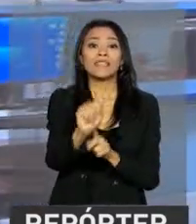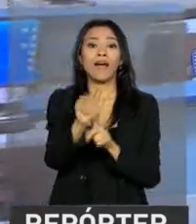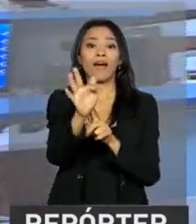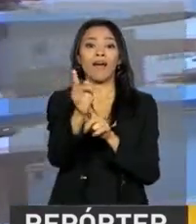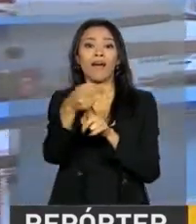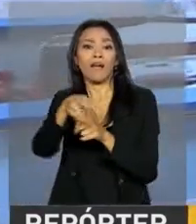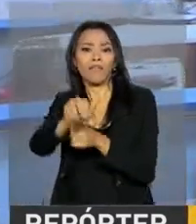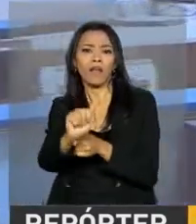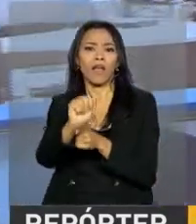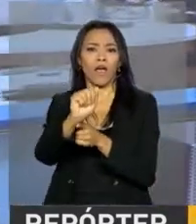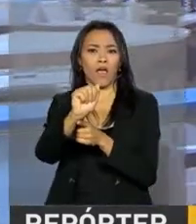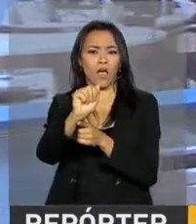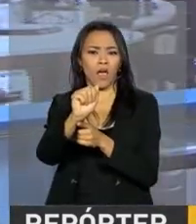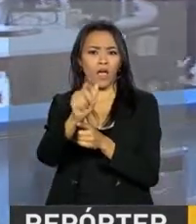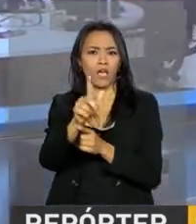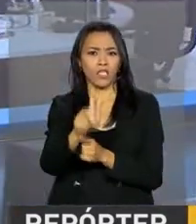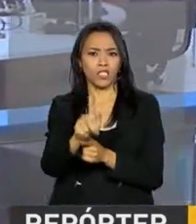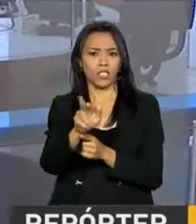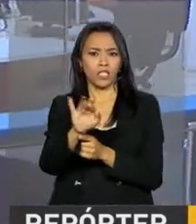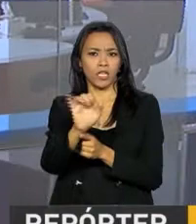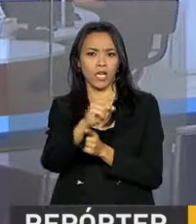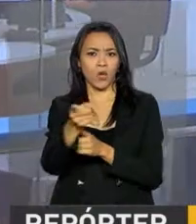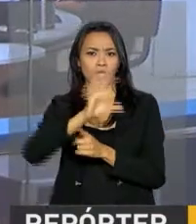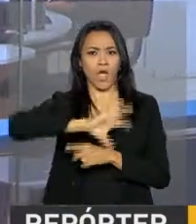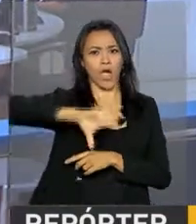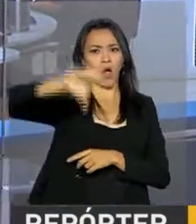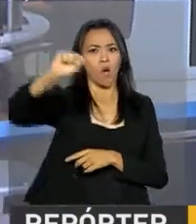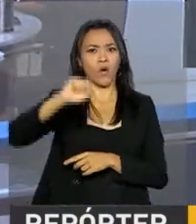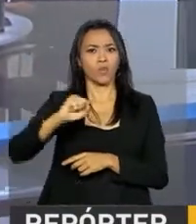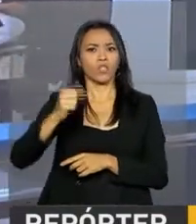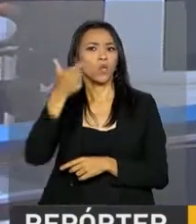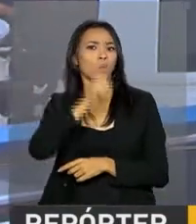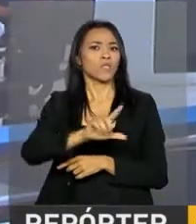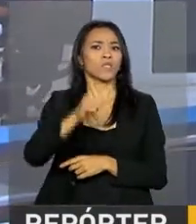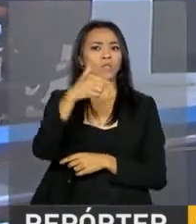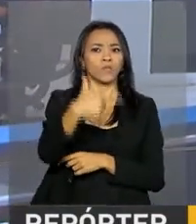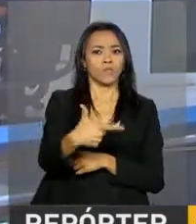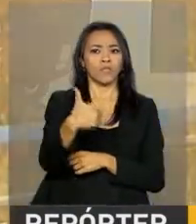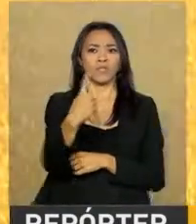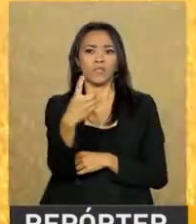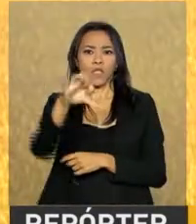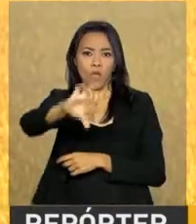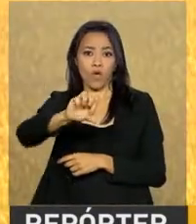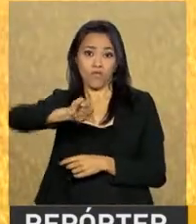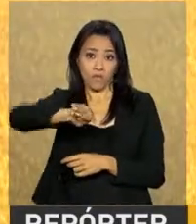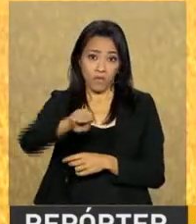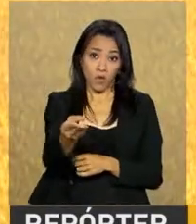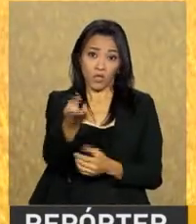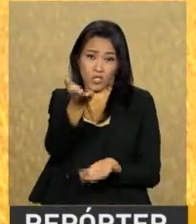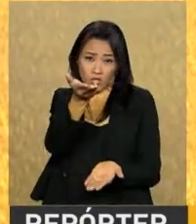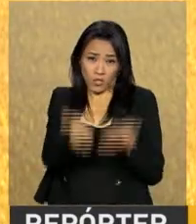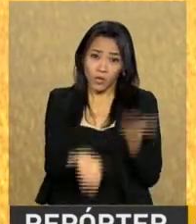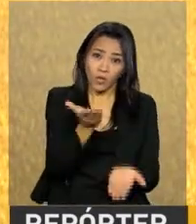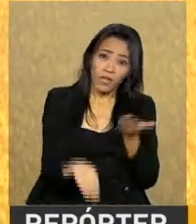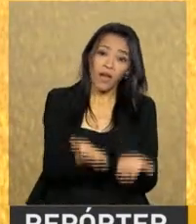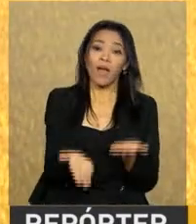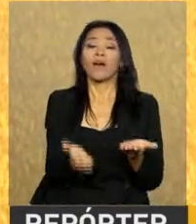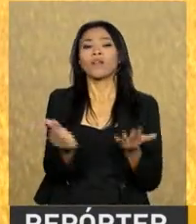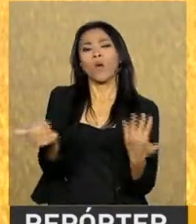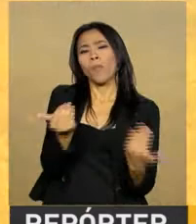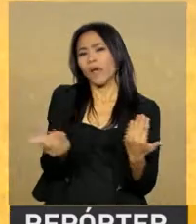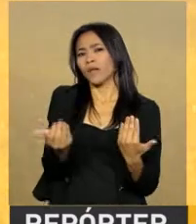recorde e alcançar 219 milhões de toneladas o aumento em relação à safra passada será